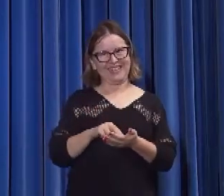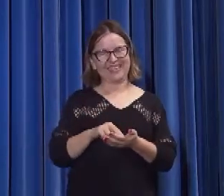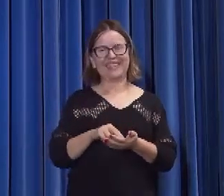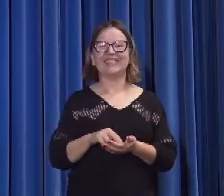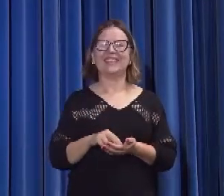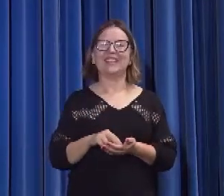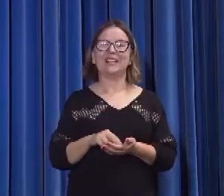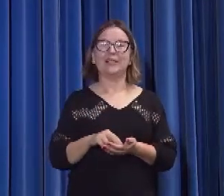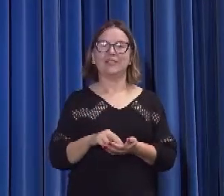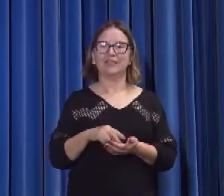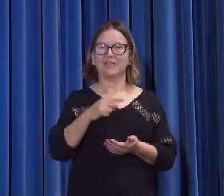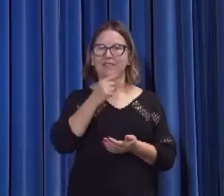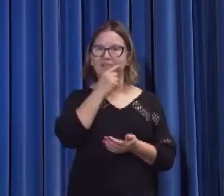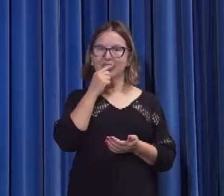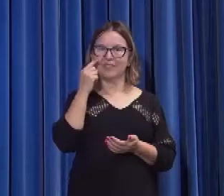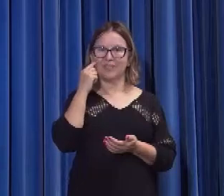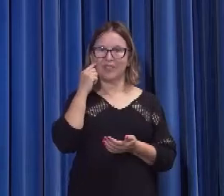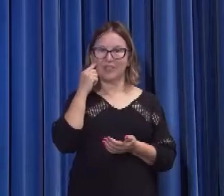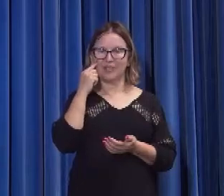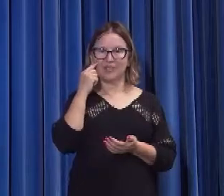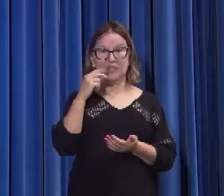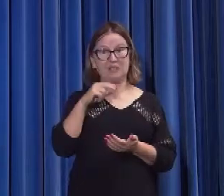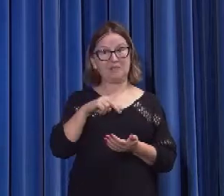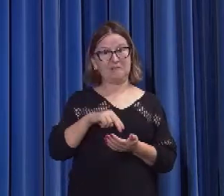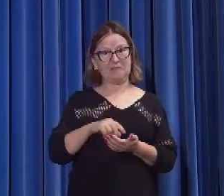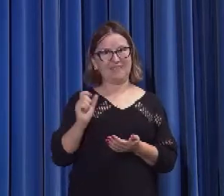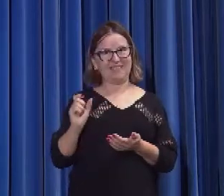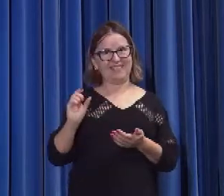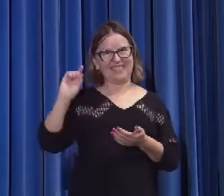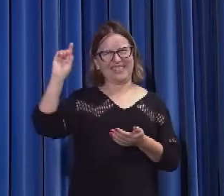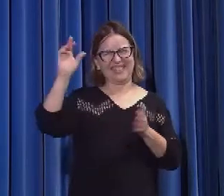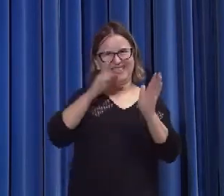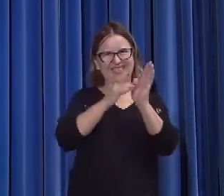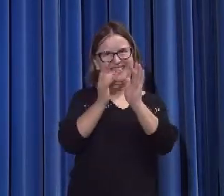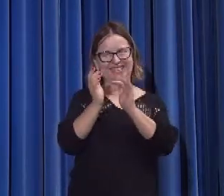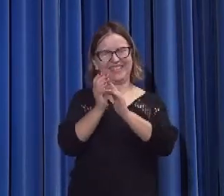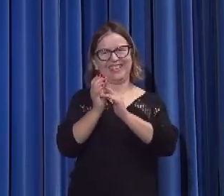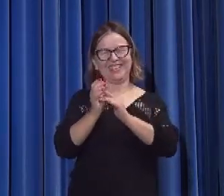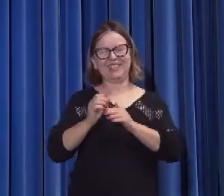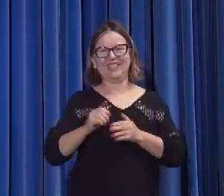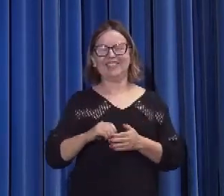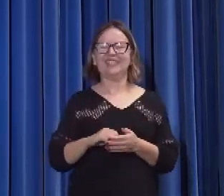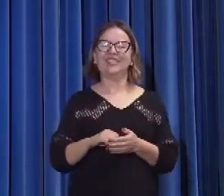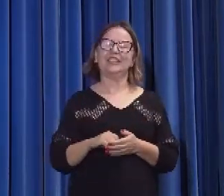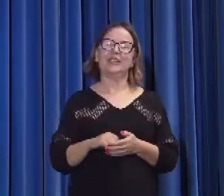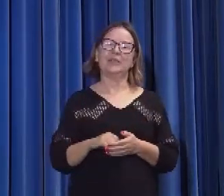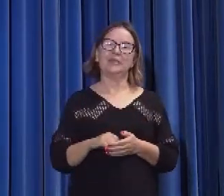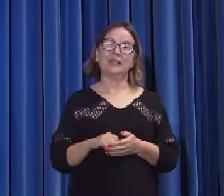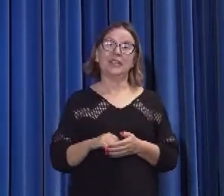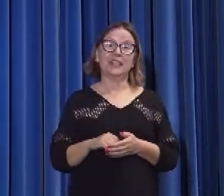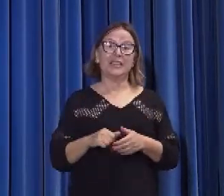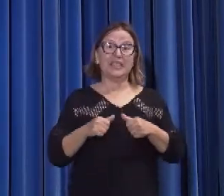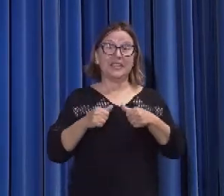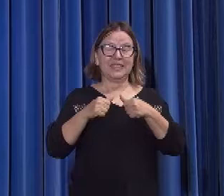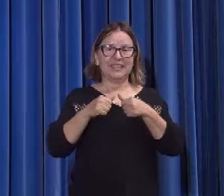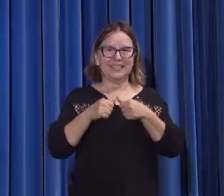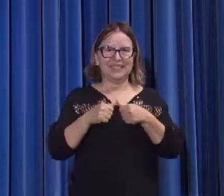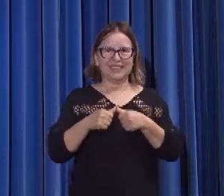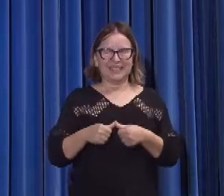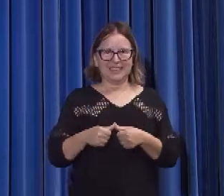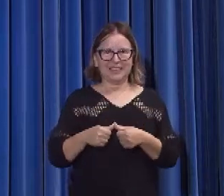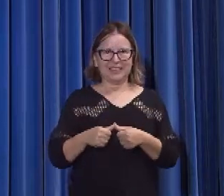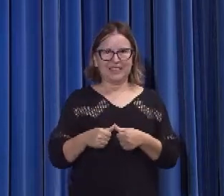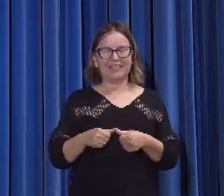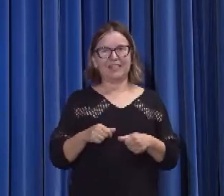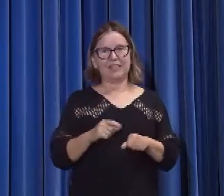mantém os nossos olhos fixos em Jesus e nos preserva no meio da tribulação. Que é exatamente o